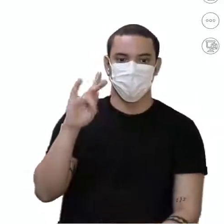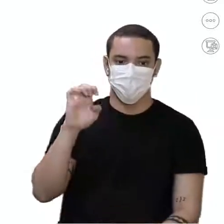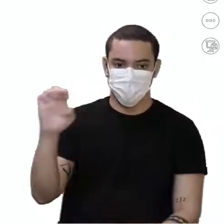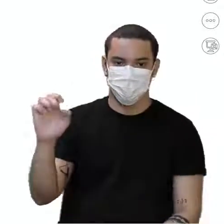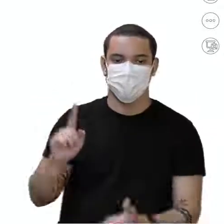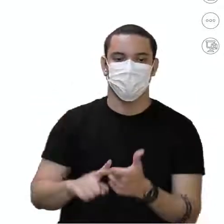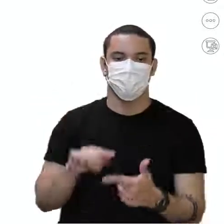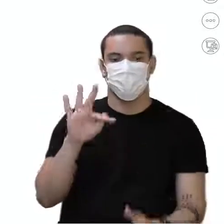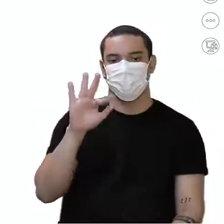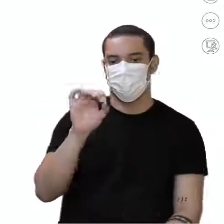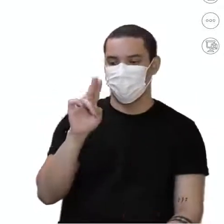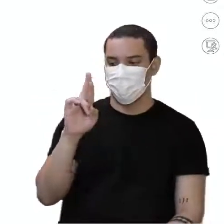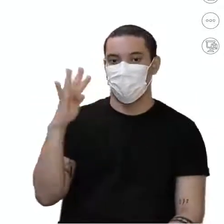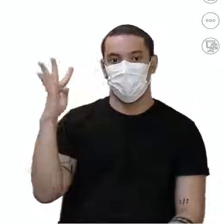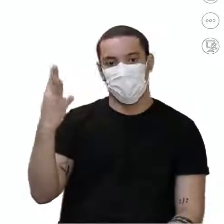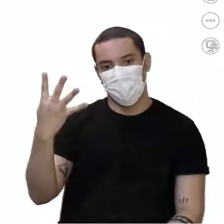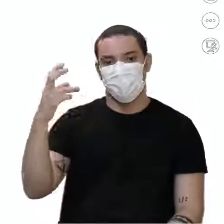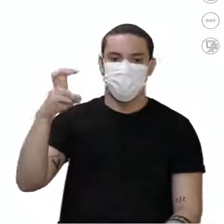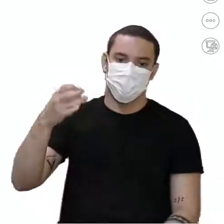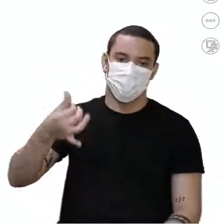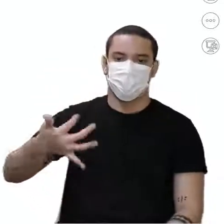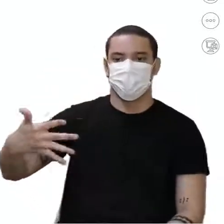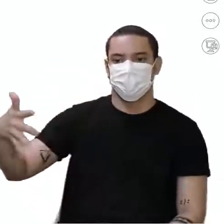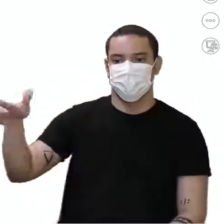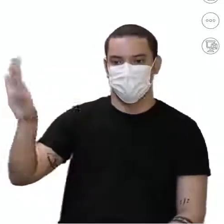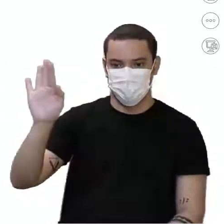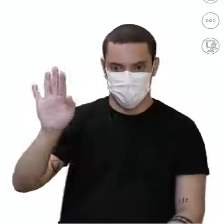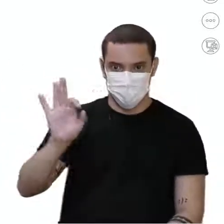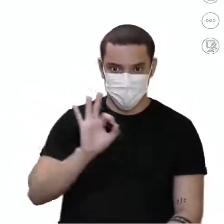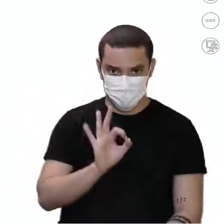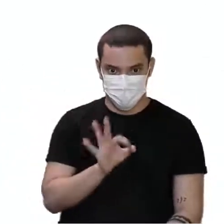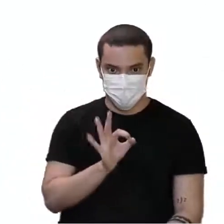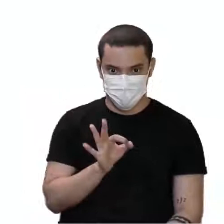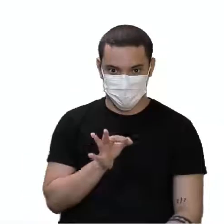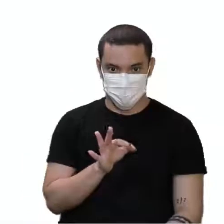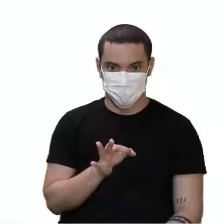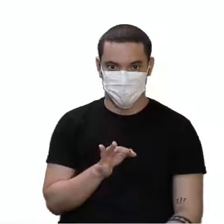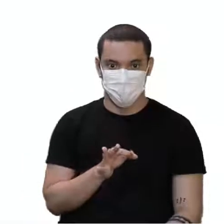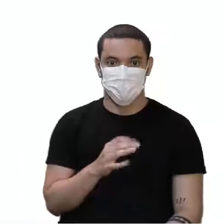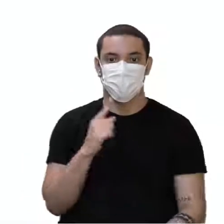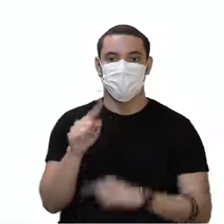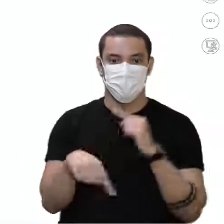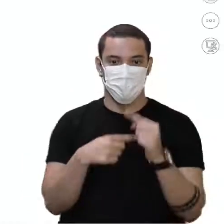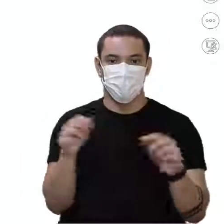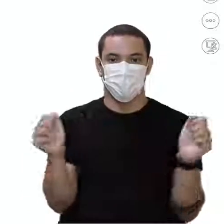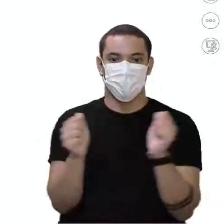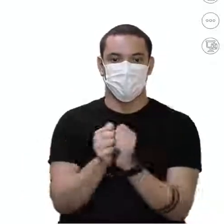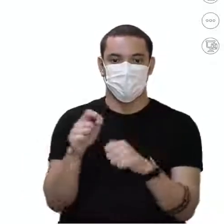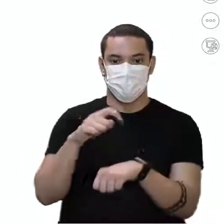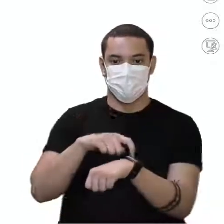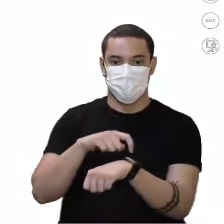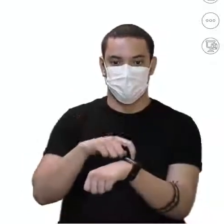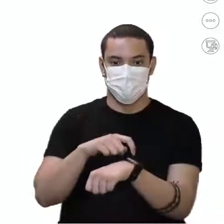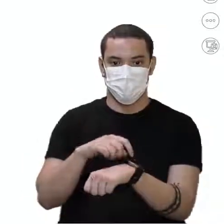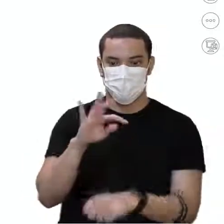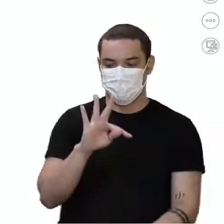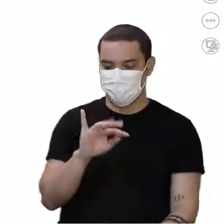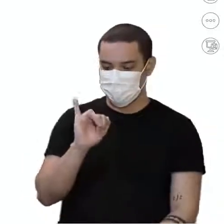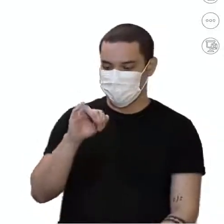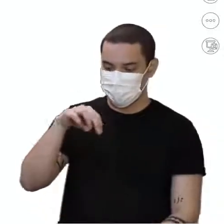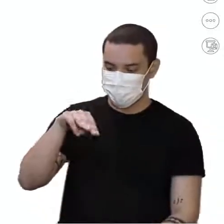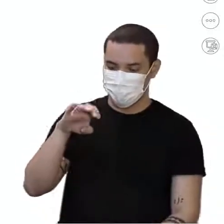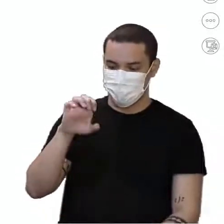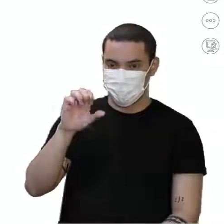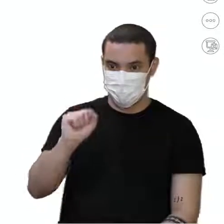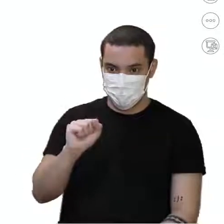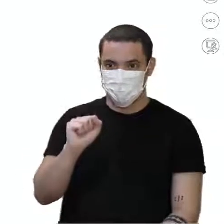3, 4, 5, 6. E aí depois a palavra times para falar, opa, revoltei aqui. A